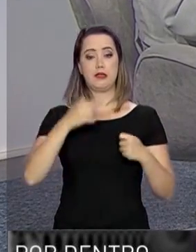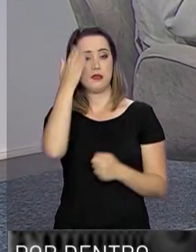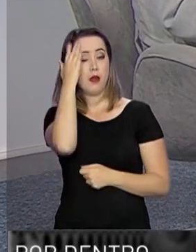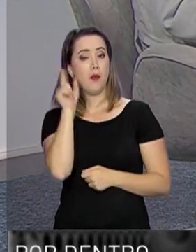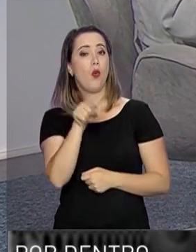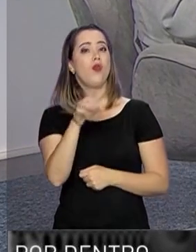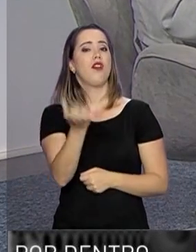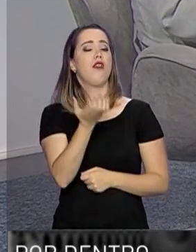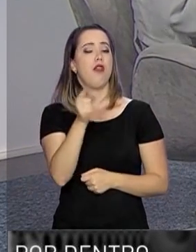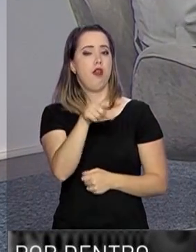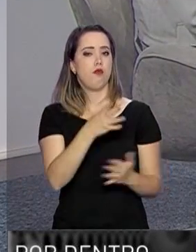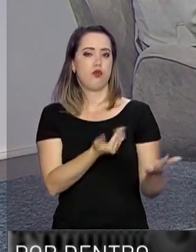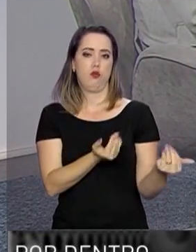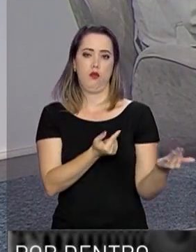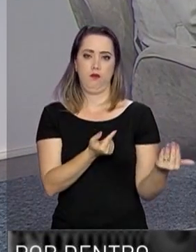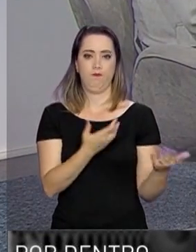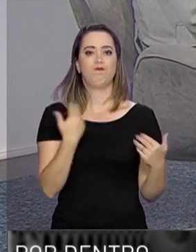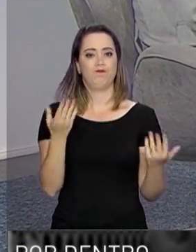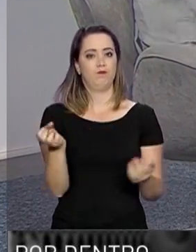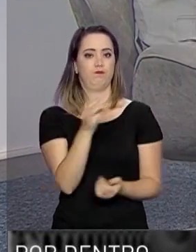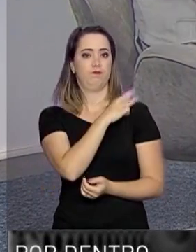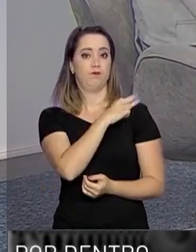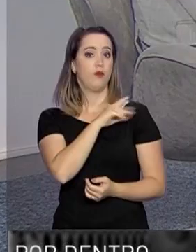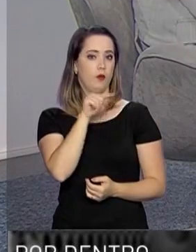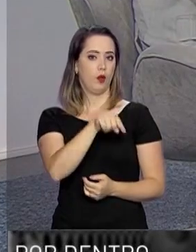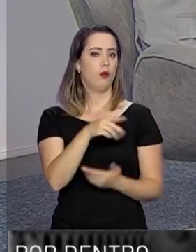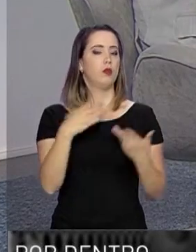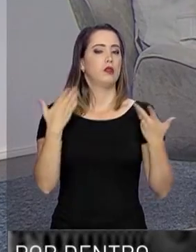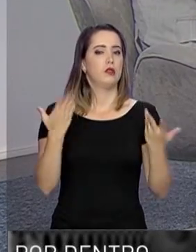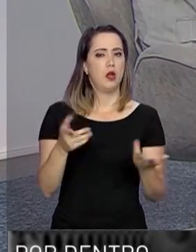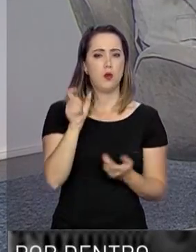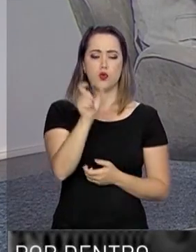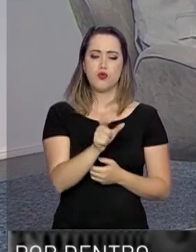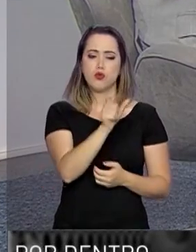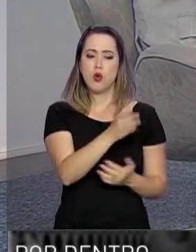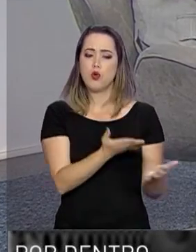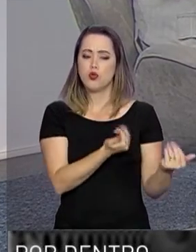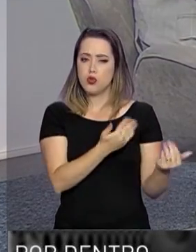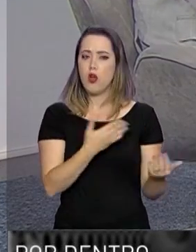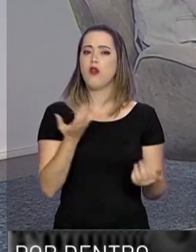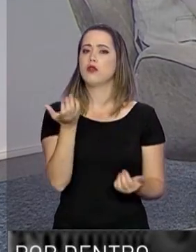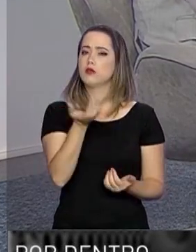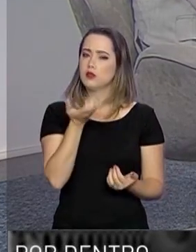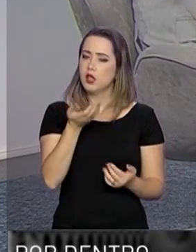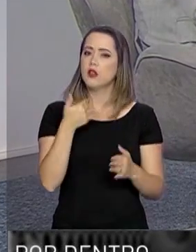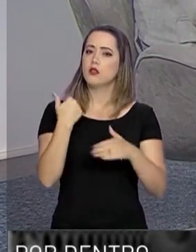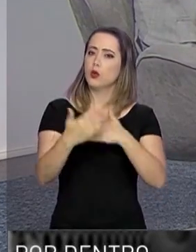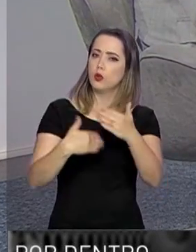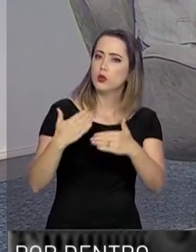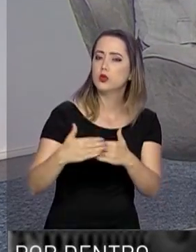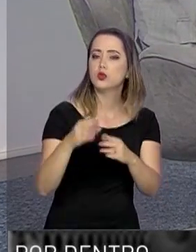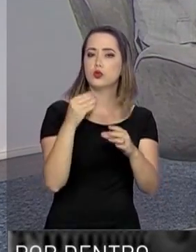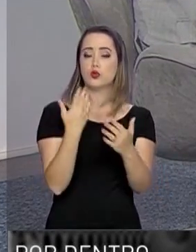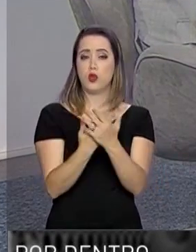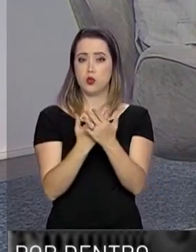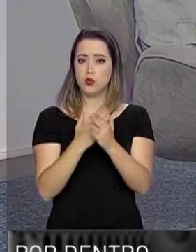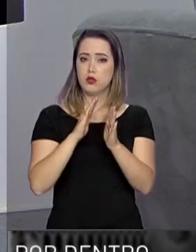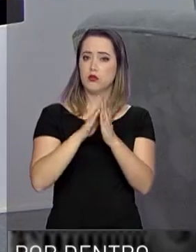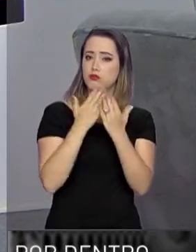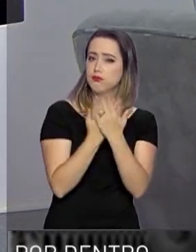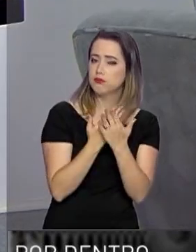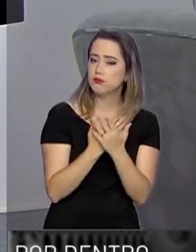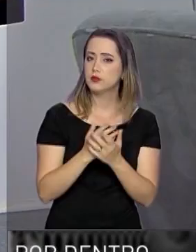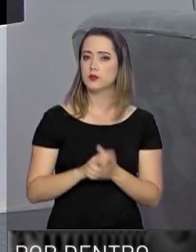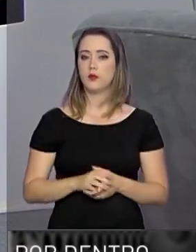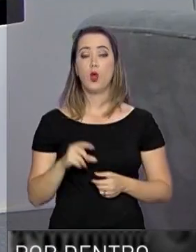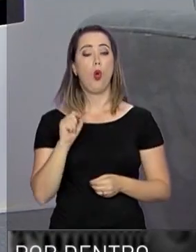ouvi-los e é disso que se trata a reforma do ensino médio, porque assim eles vão permanecer na escola e terão muito mais qualidade no estudo. E como é que fica o